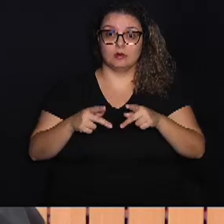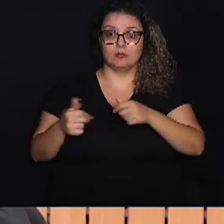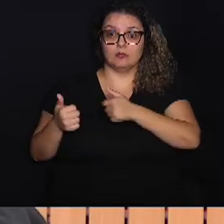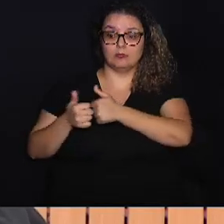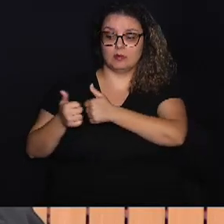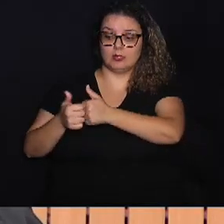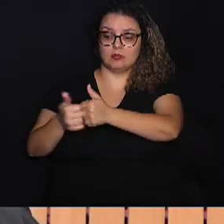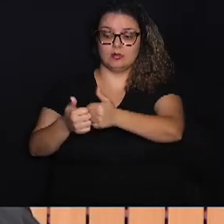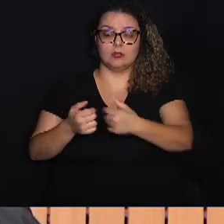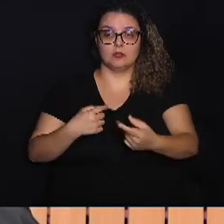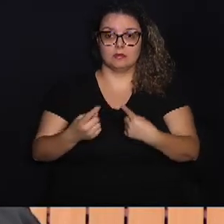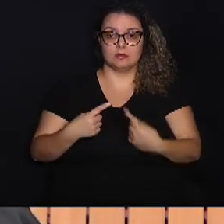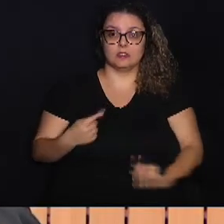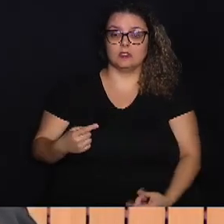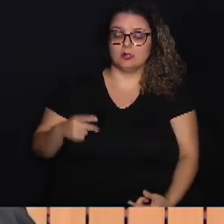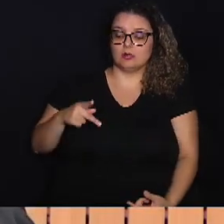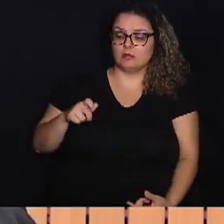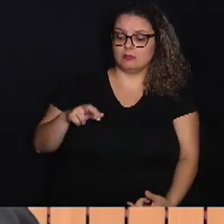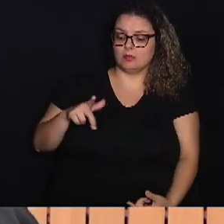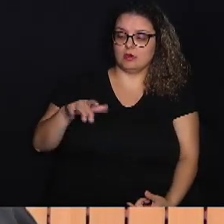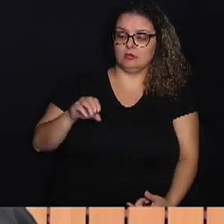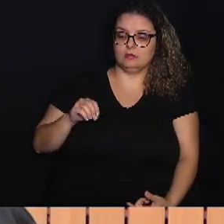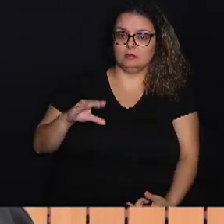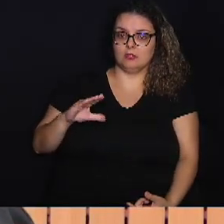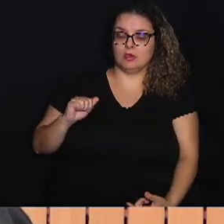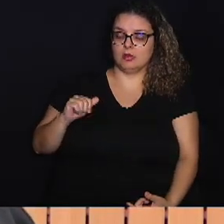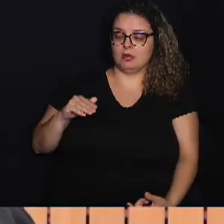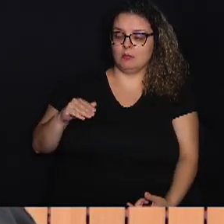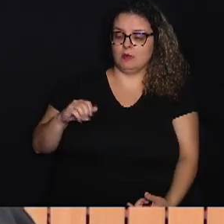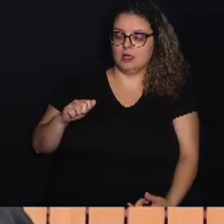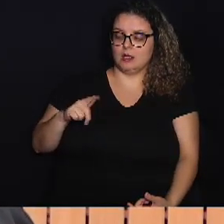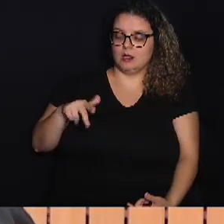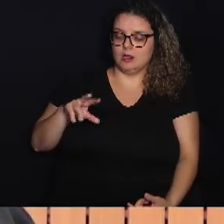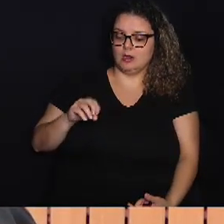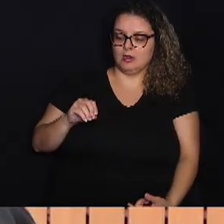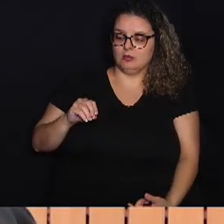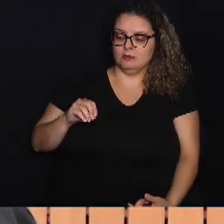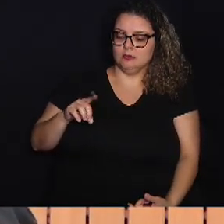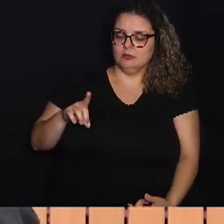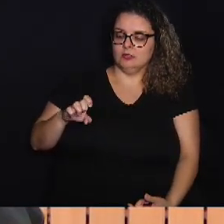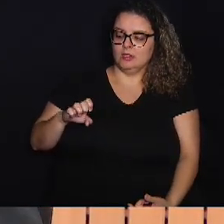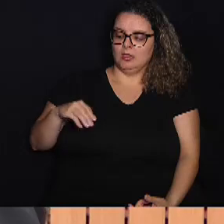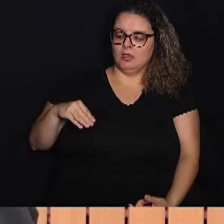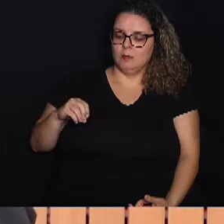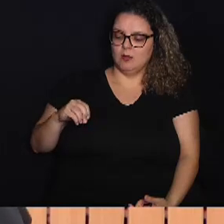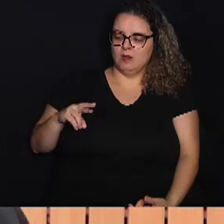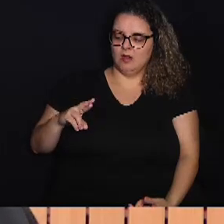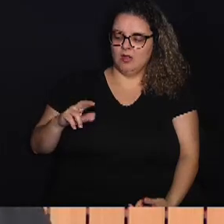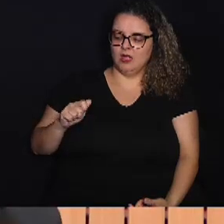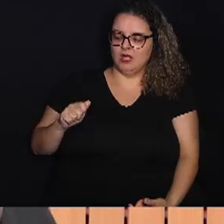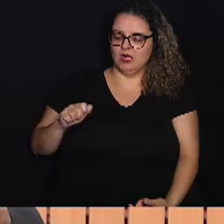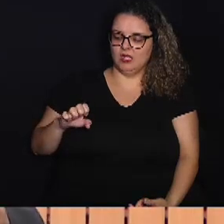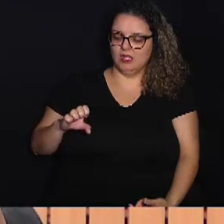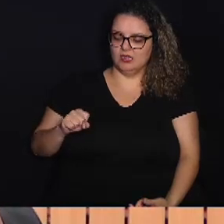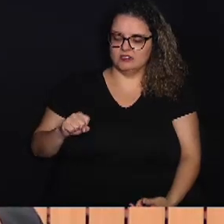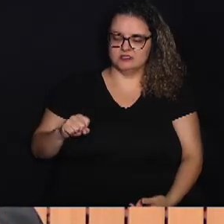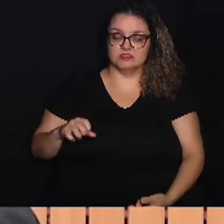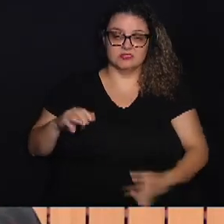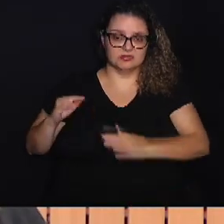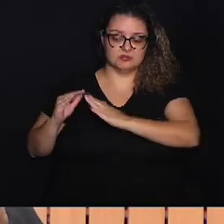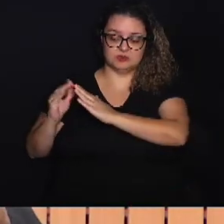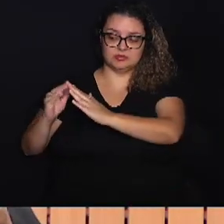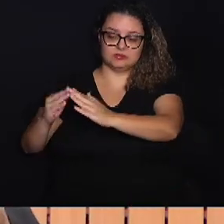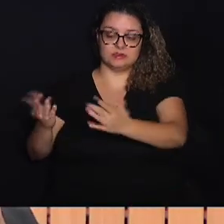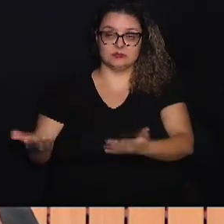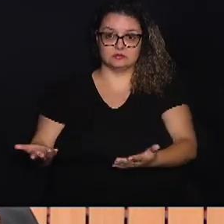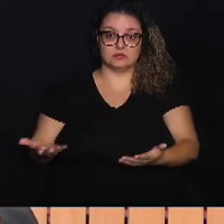Avenida Paulo Camargo de Moraes naturalmente preocupado com o futuro porque agora tá quente e tá calor e